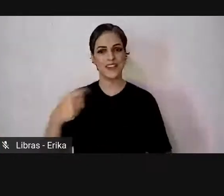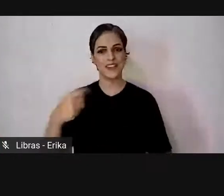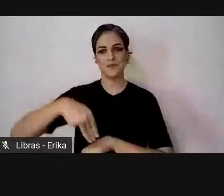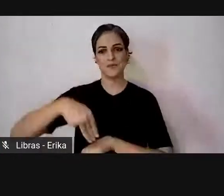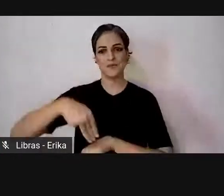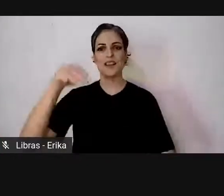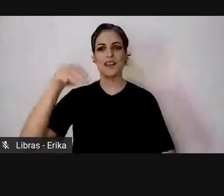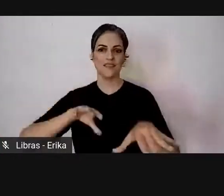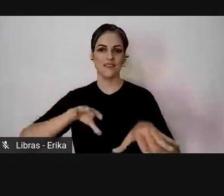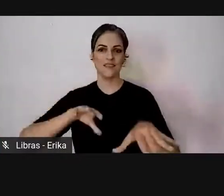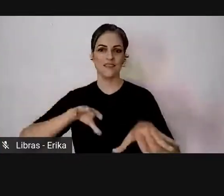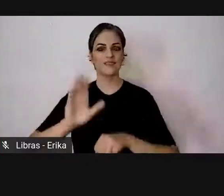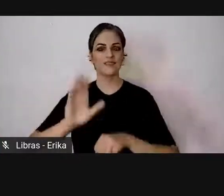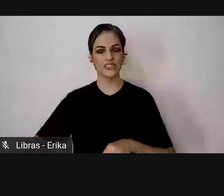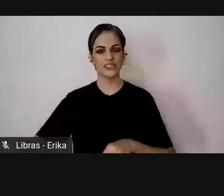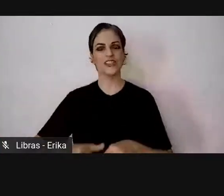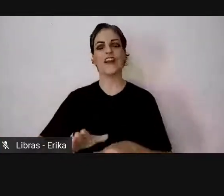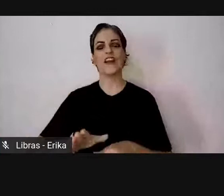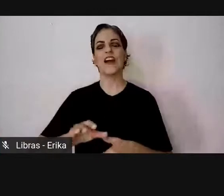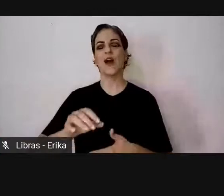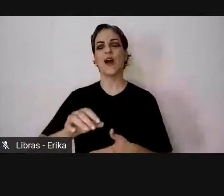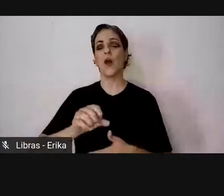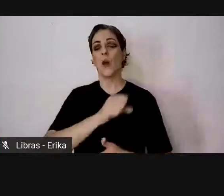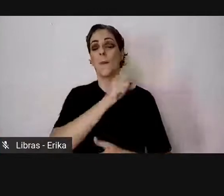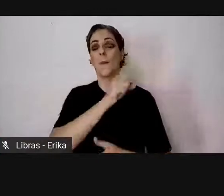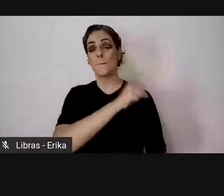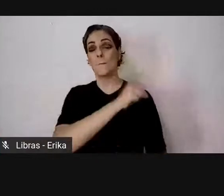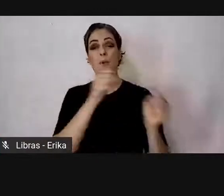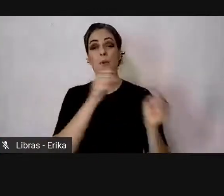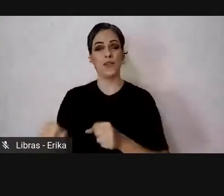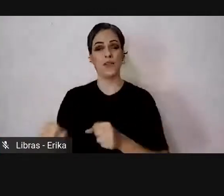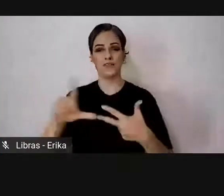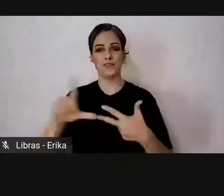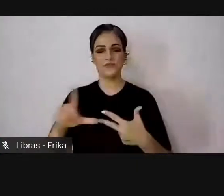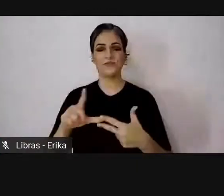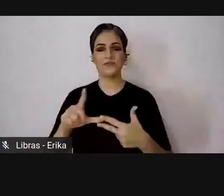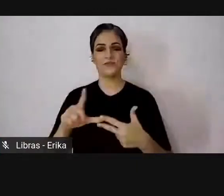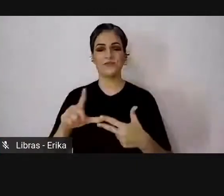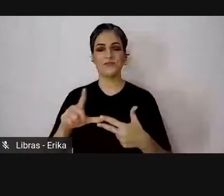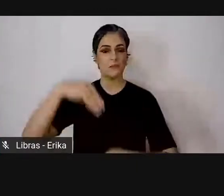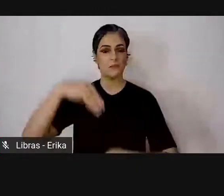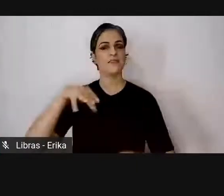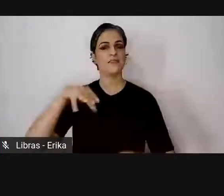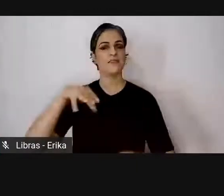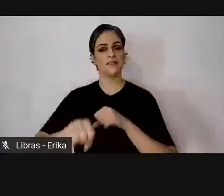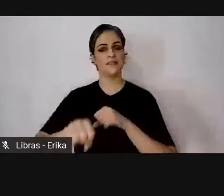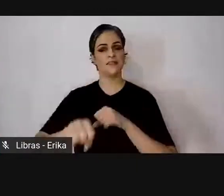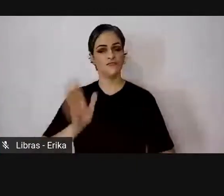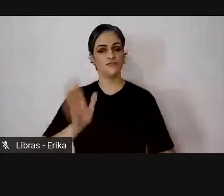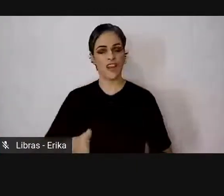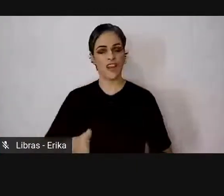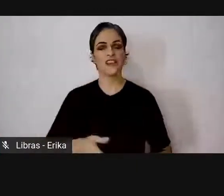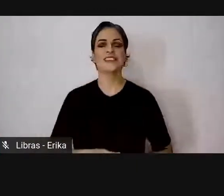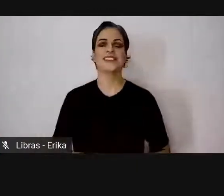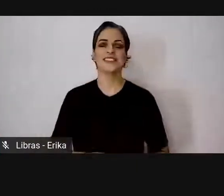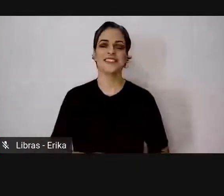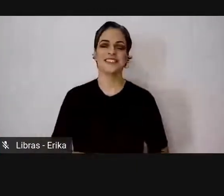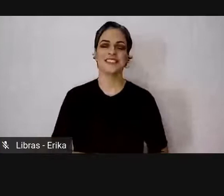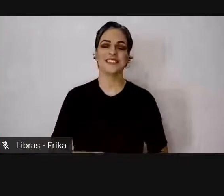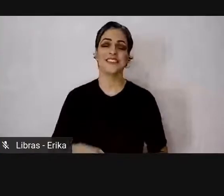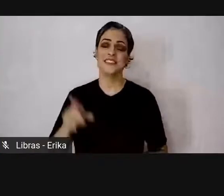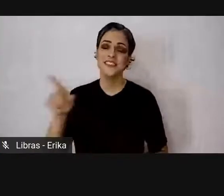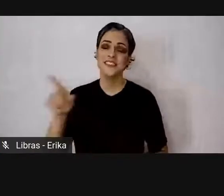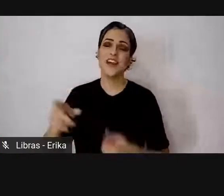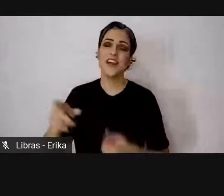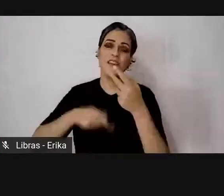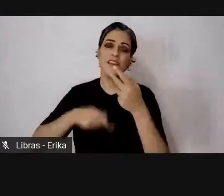em Poder Legislativo, que vão contar um pouco para nós as suas histórias e